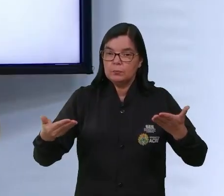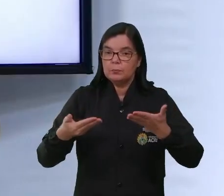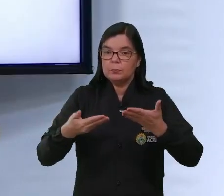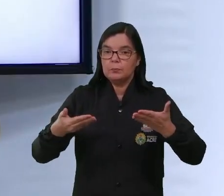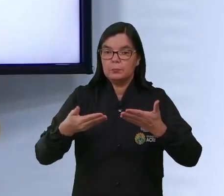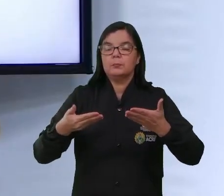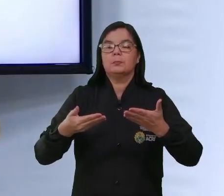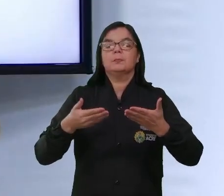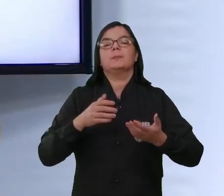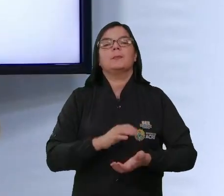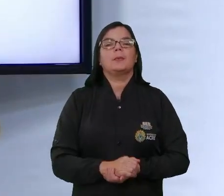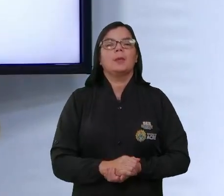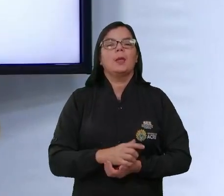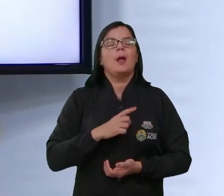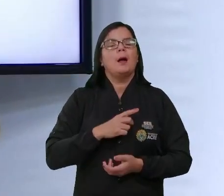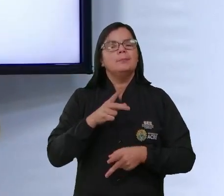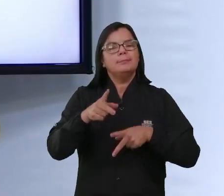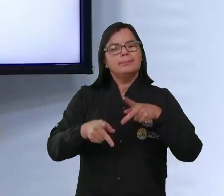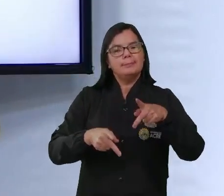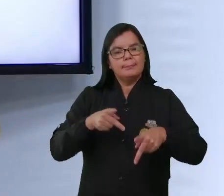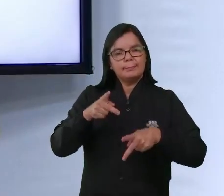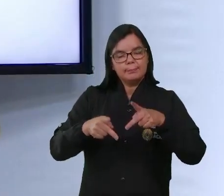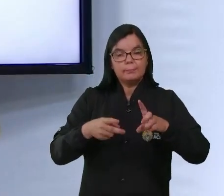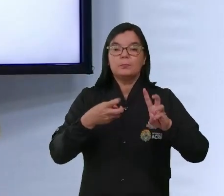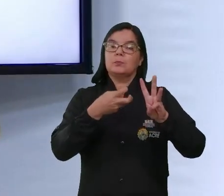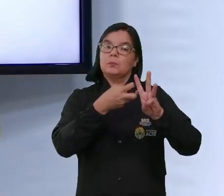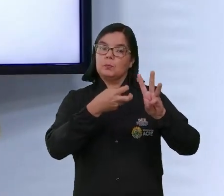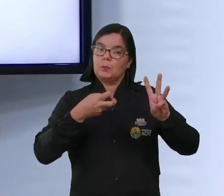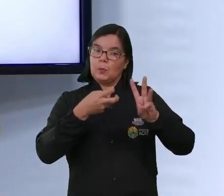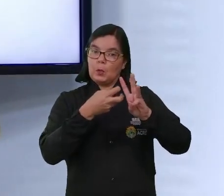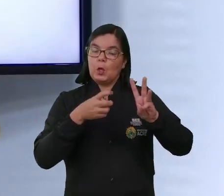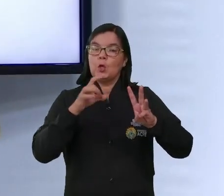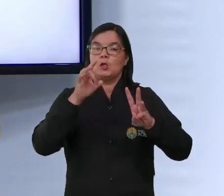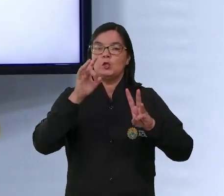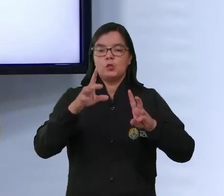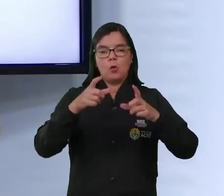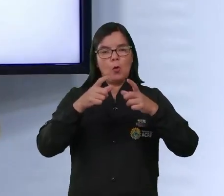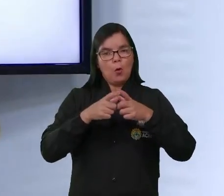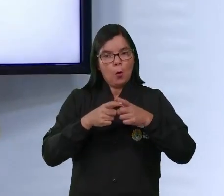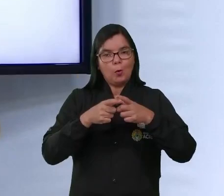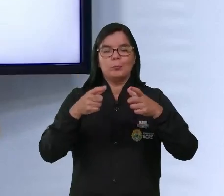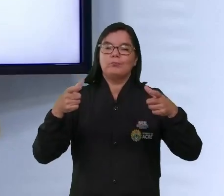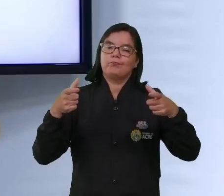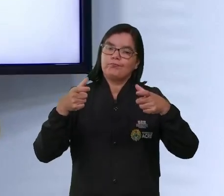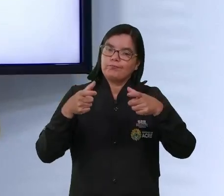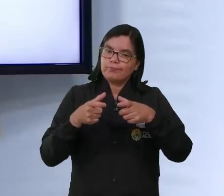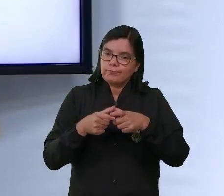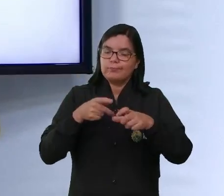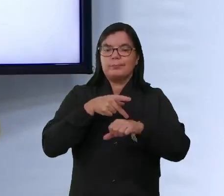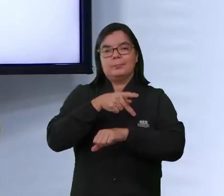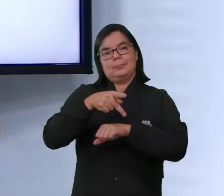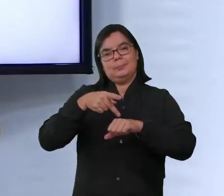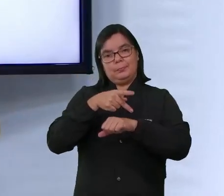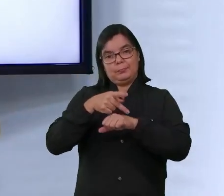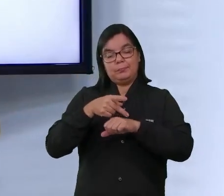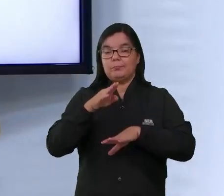dias atuais, a população indígena, ela somente decresceu no nosso país, apesar de